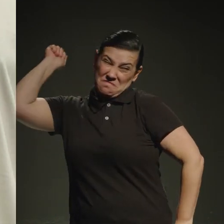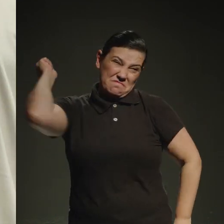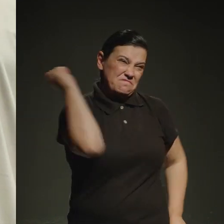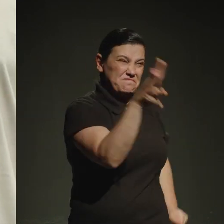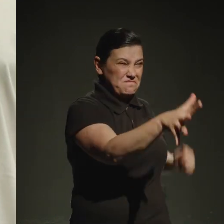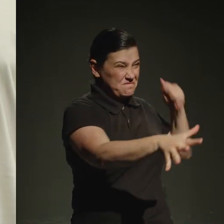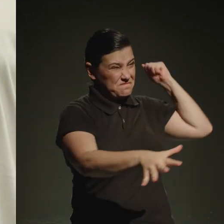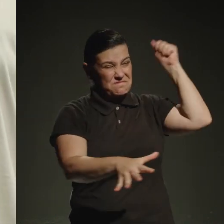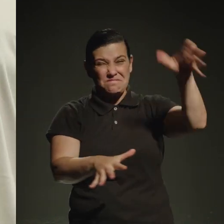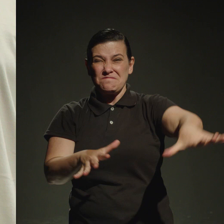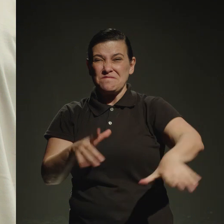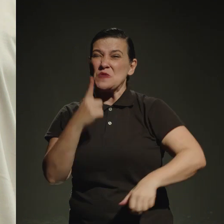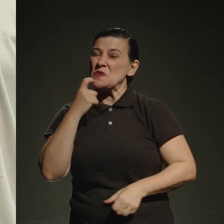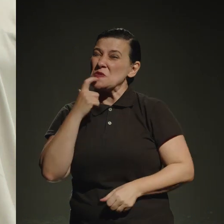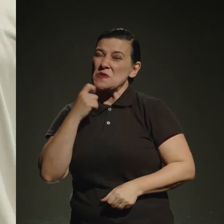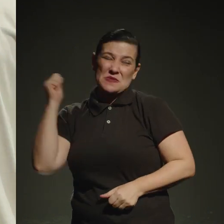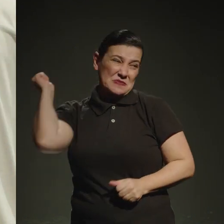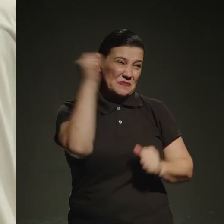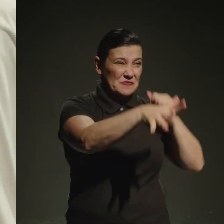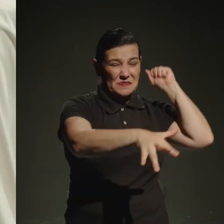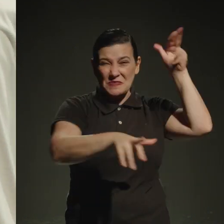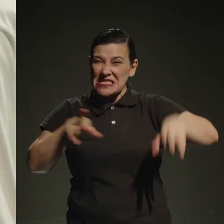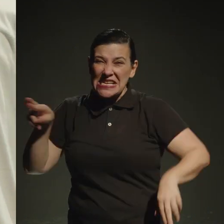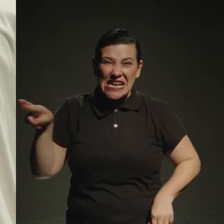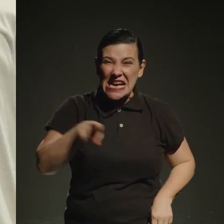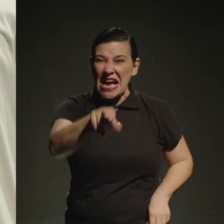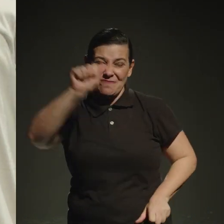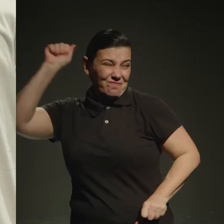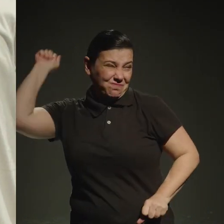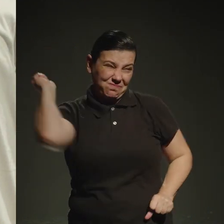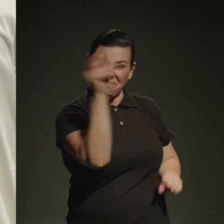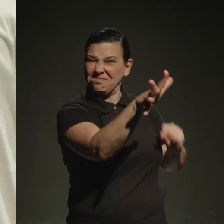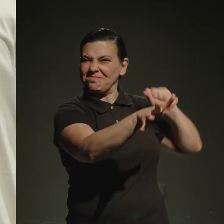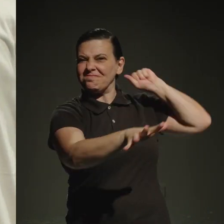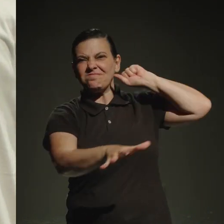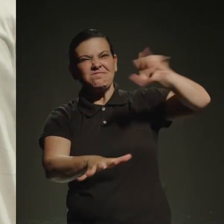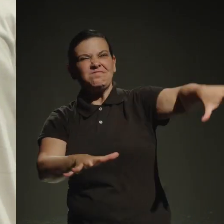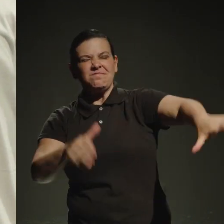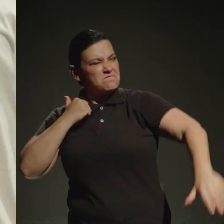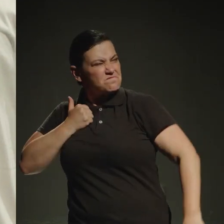podres, tomates murchos e ratos mortos, que enlouqueceu e nunca mais voltou.